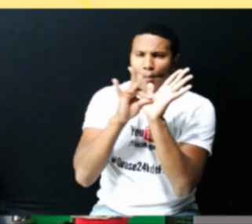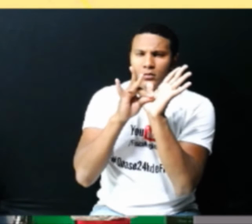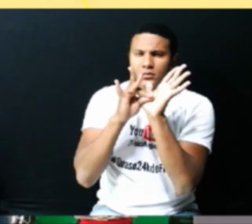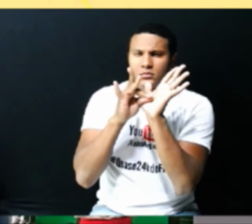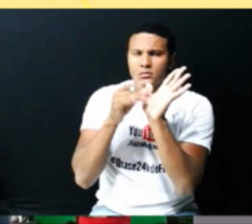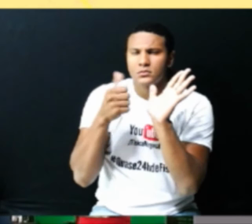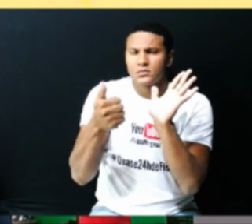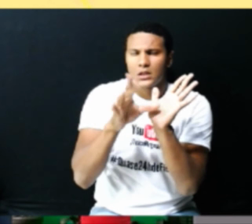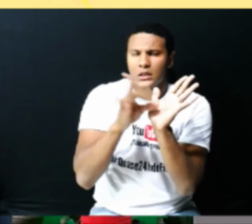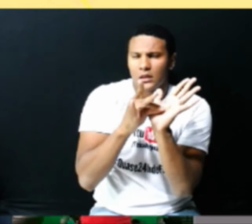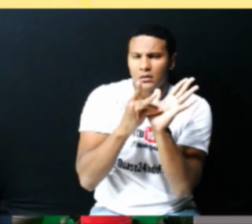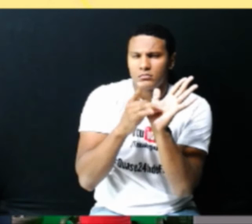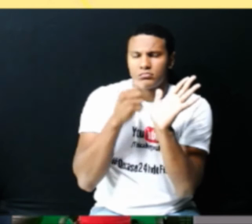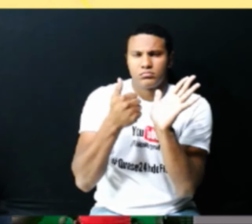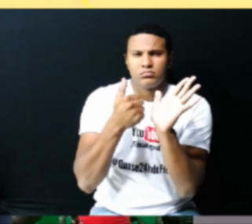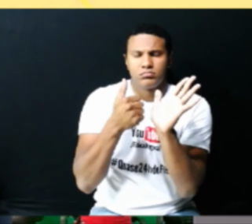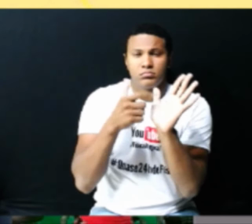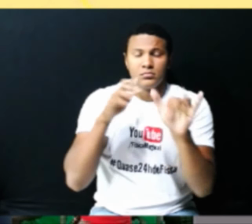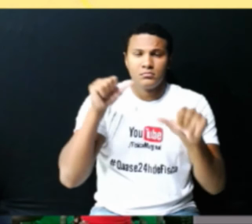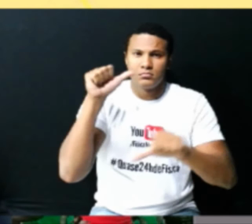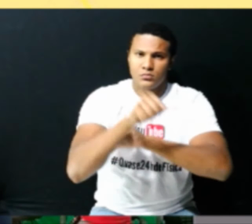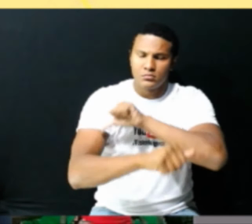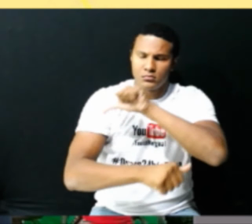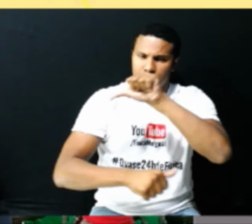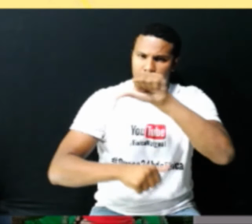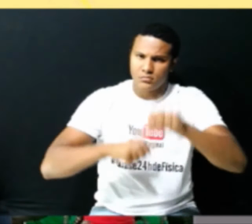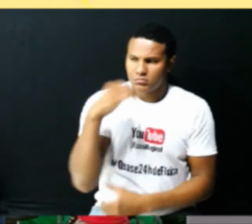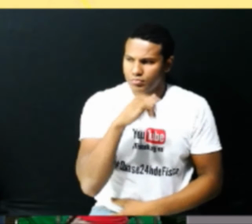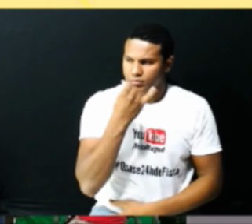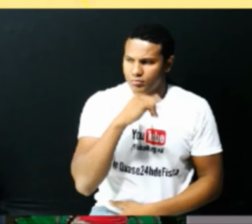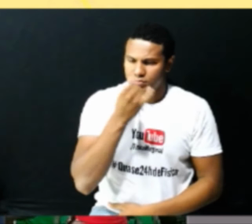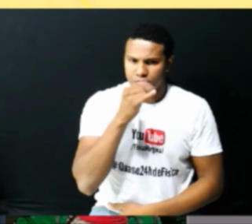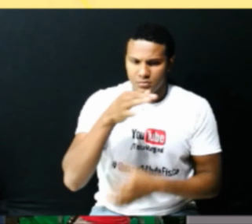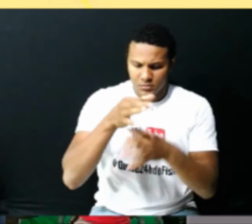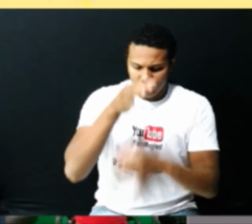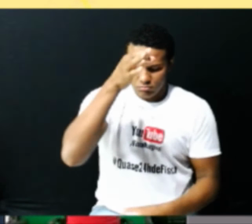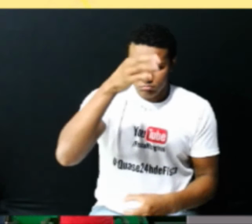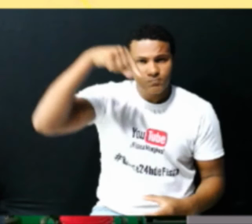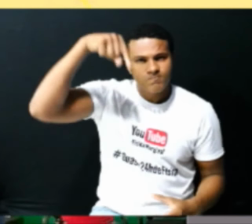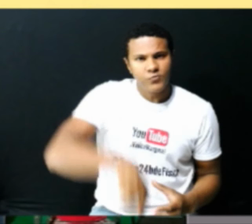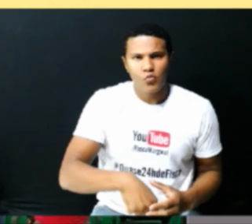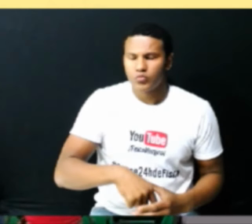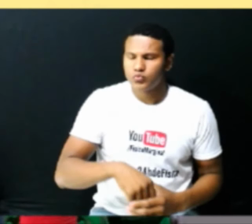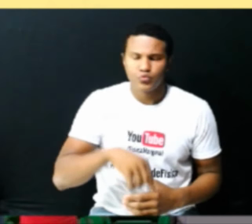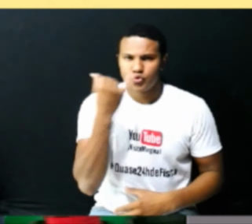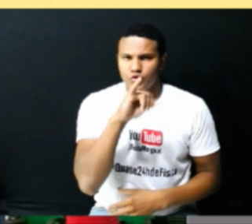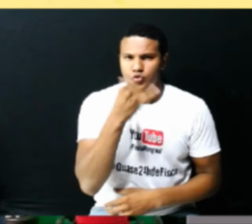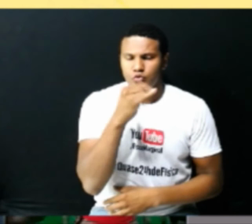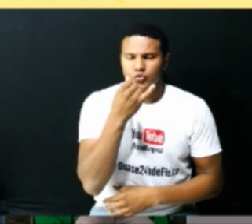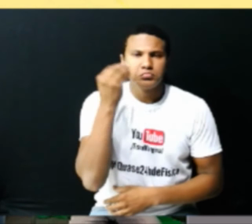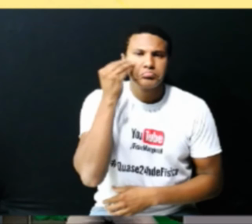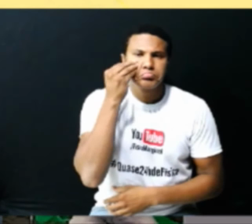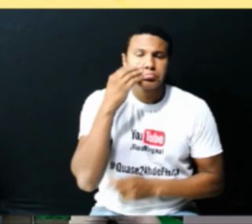seja transformada em energia elétrica, que eu posso utilizar numa lâmpada do tipo fluorescente, que eu posso utilizar